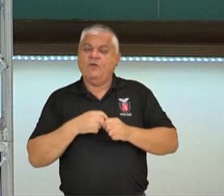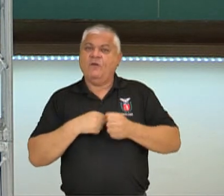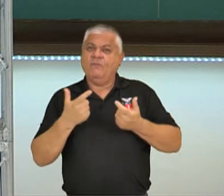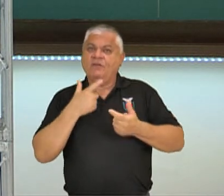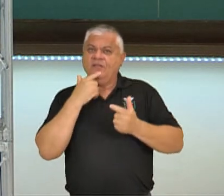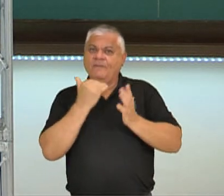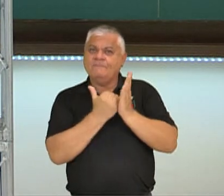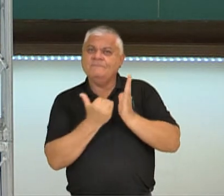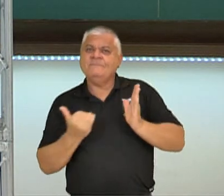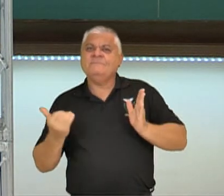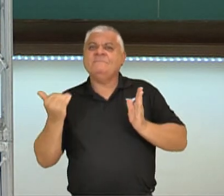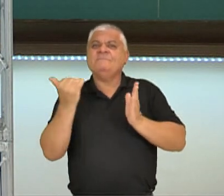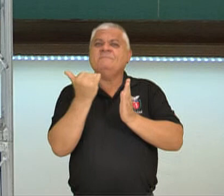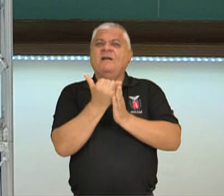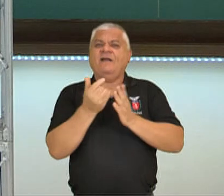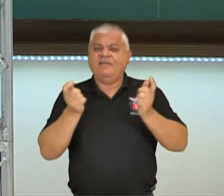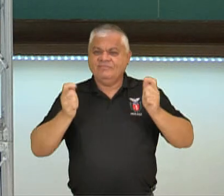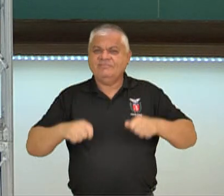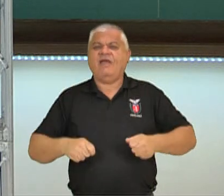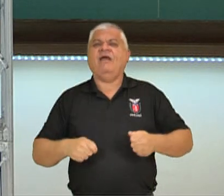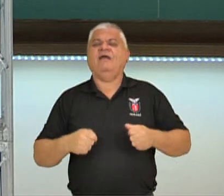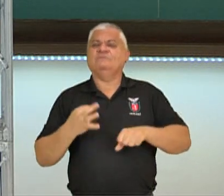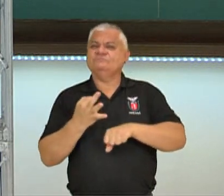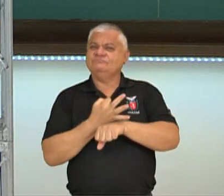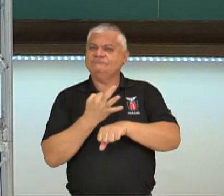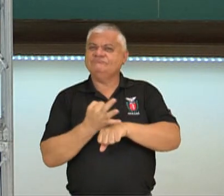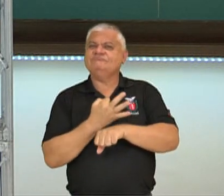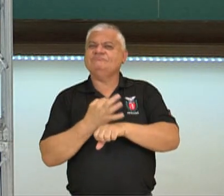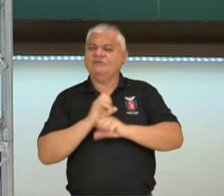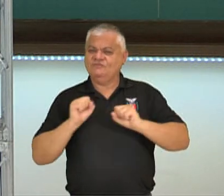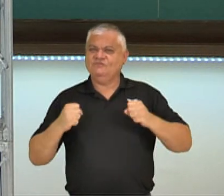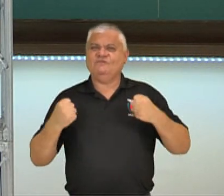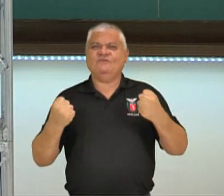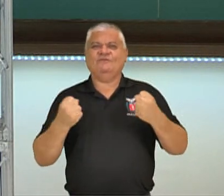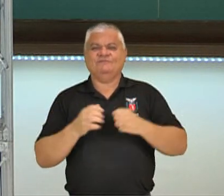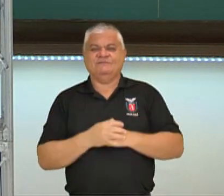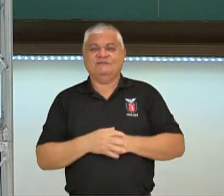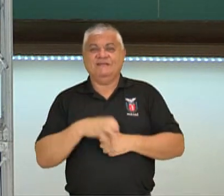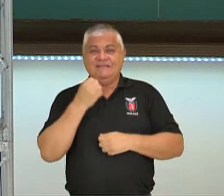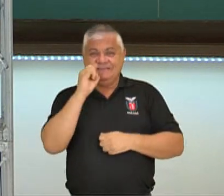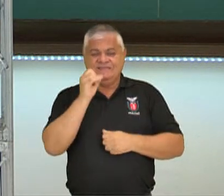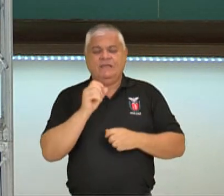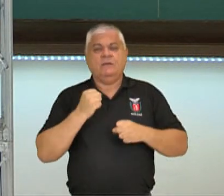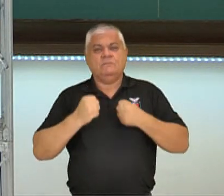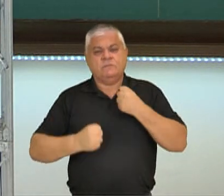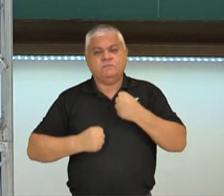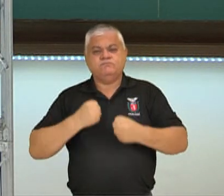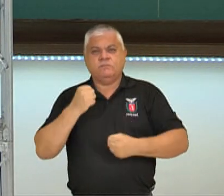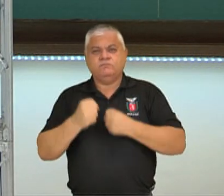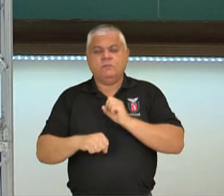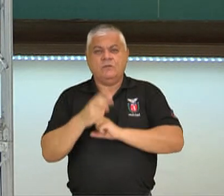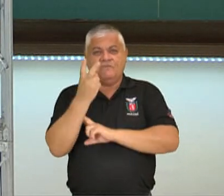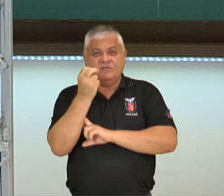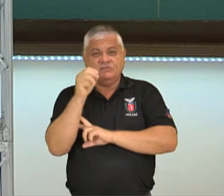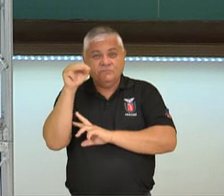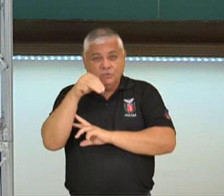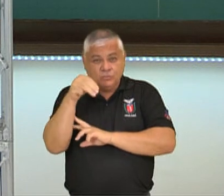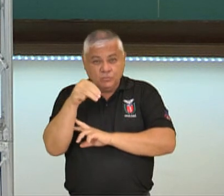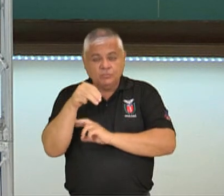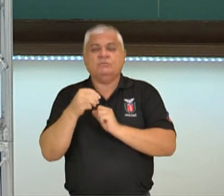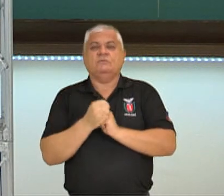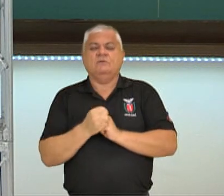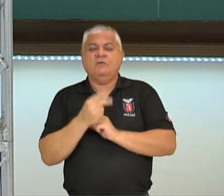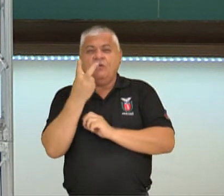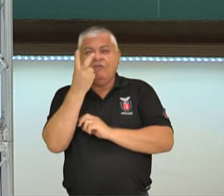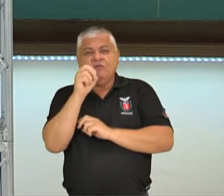minha capacidade de resistir ao esforço físico. Então, se eu comecei correndo 20 minutos,